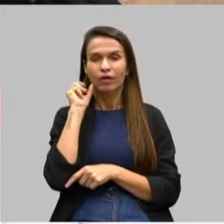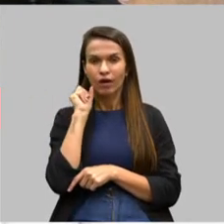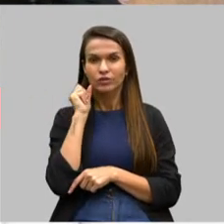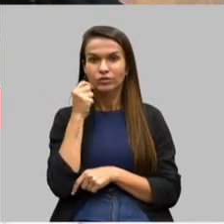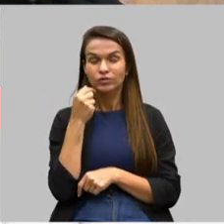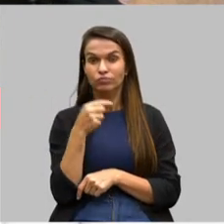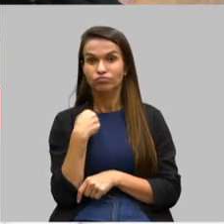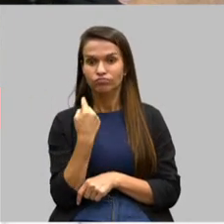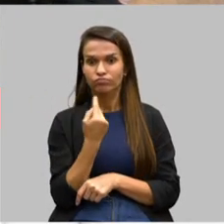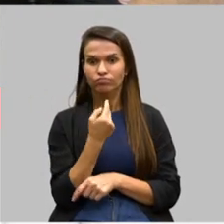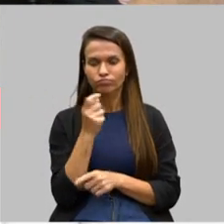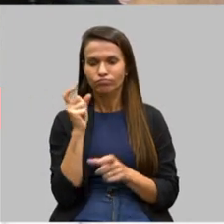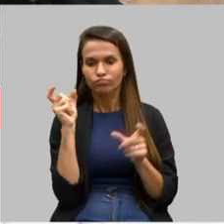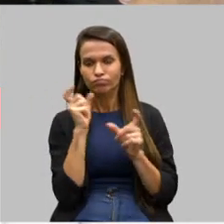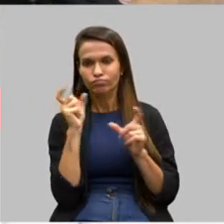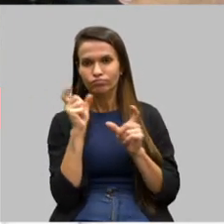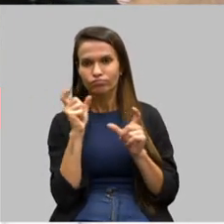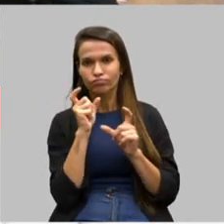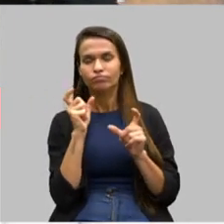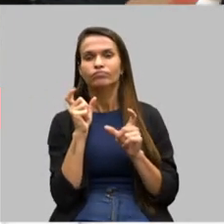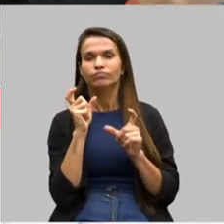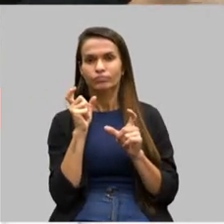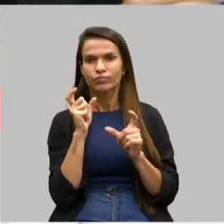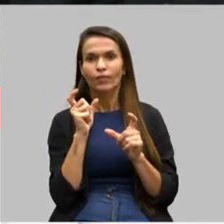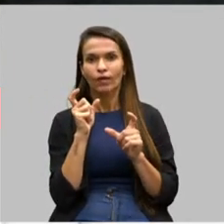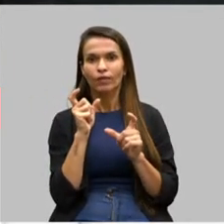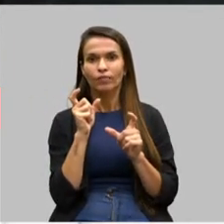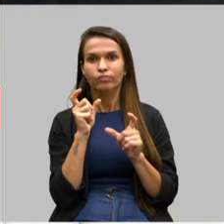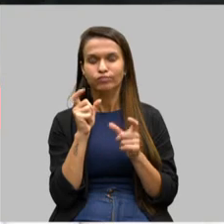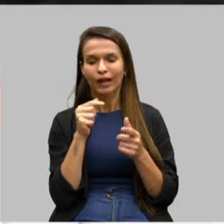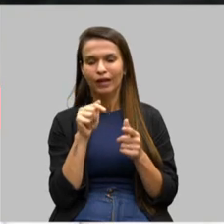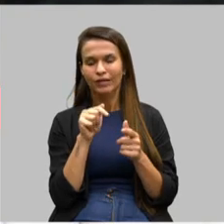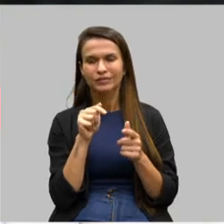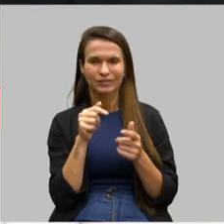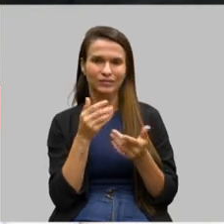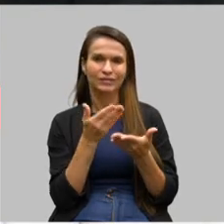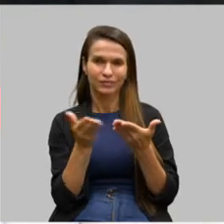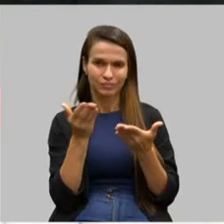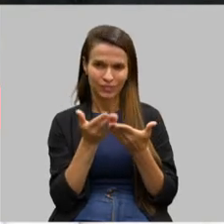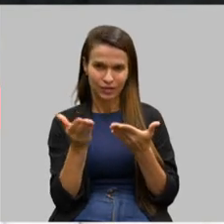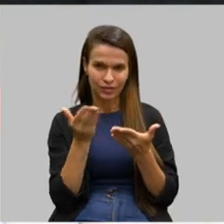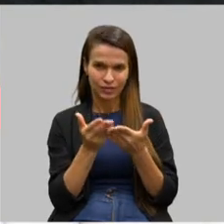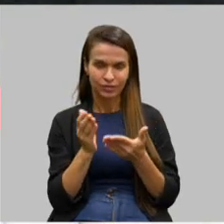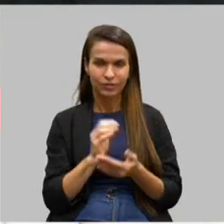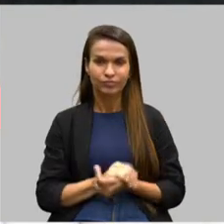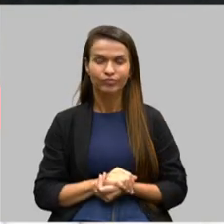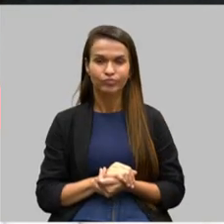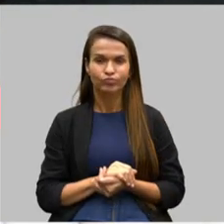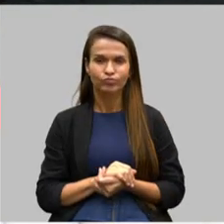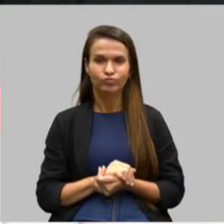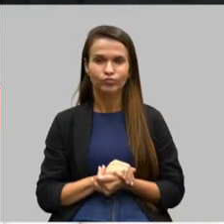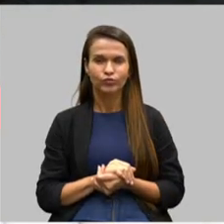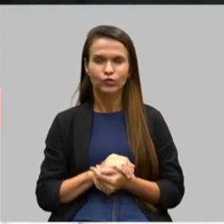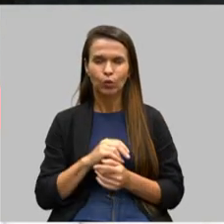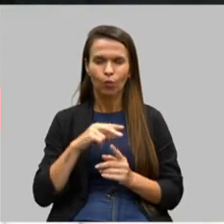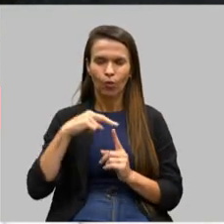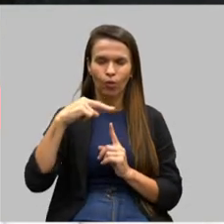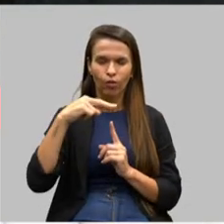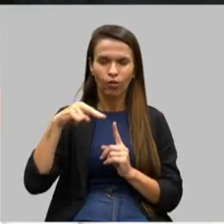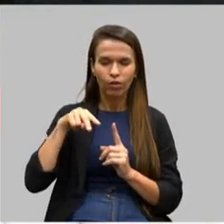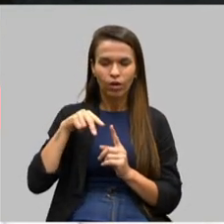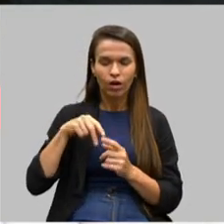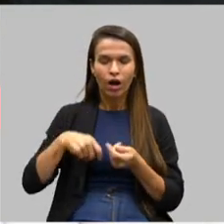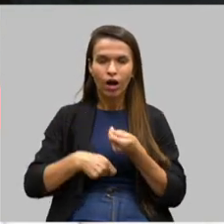chama, nos coloca um alerta para essas perdas. Do ponto de vista econômico, acho que é preciso